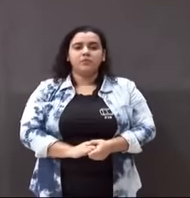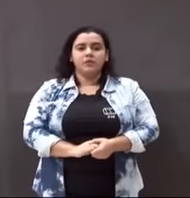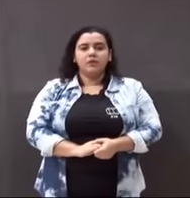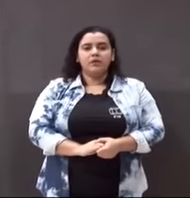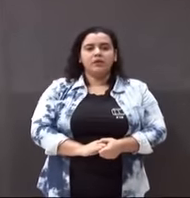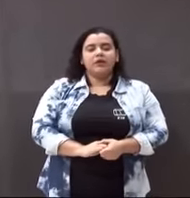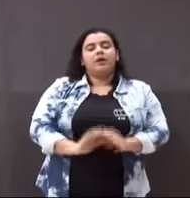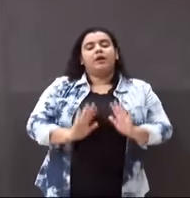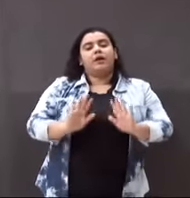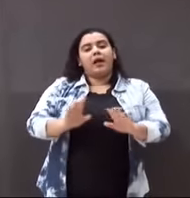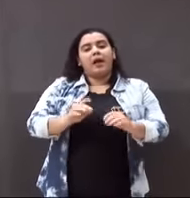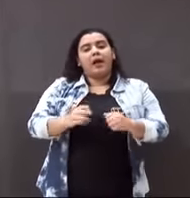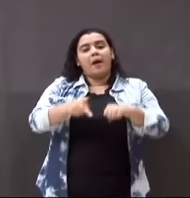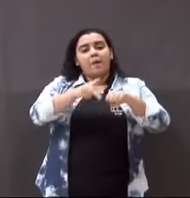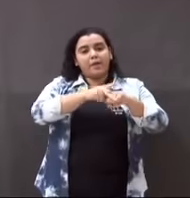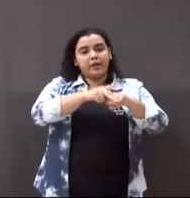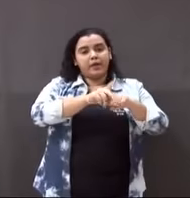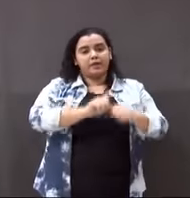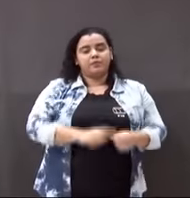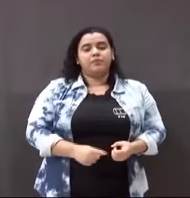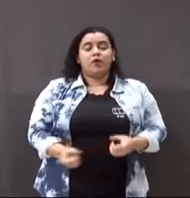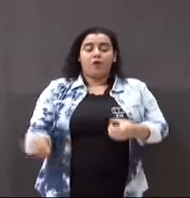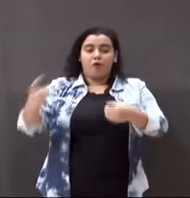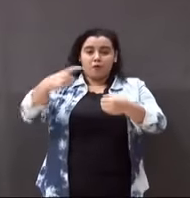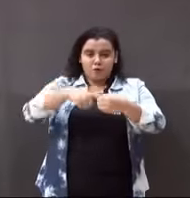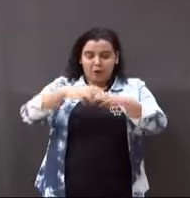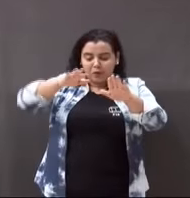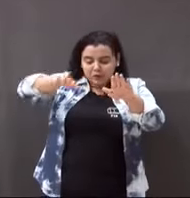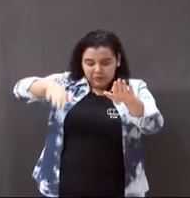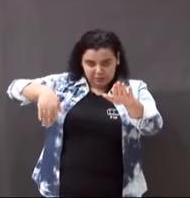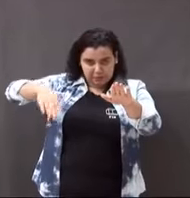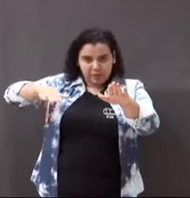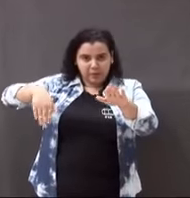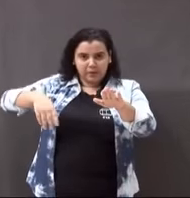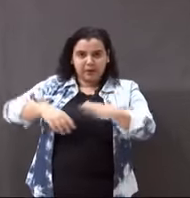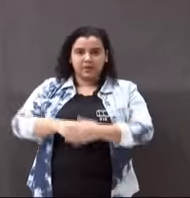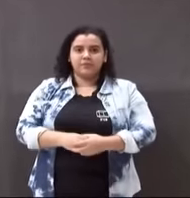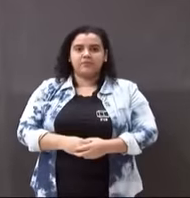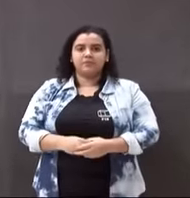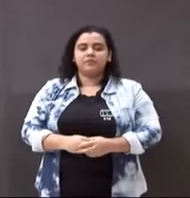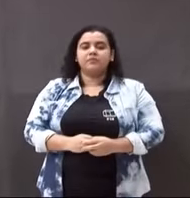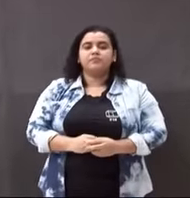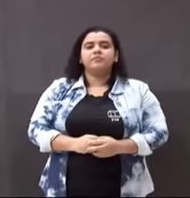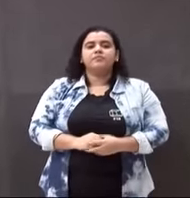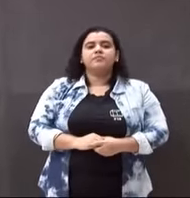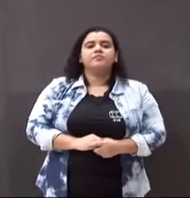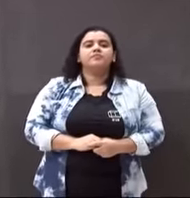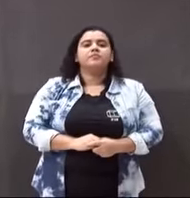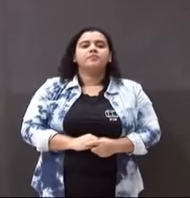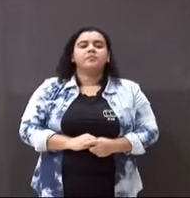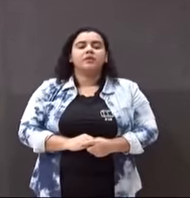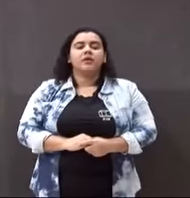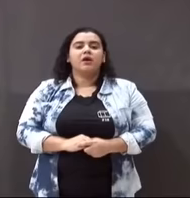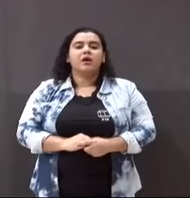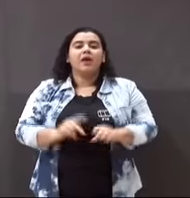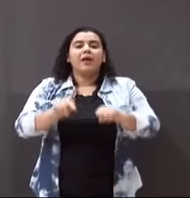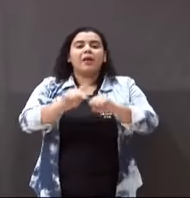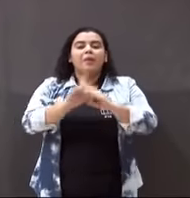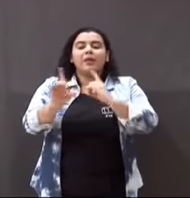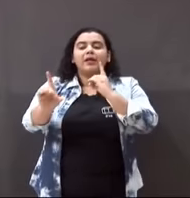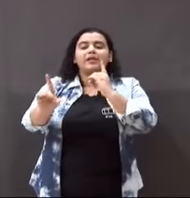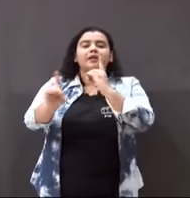praia. E na busca por peixes, Pedro acaba encontrando quem